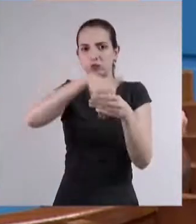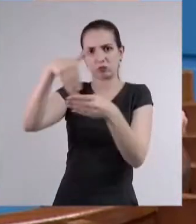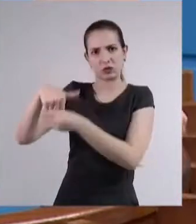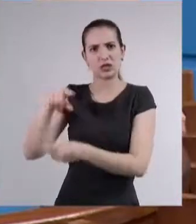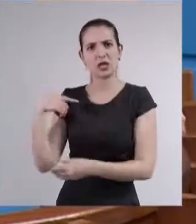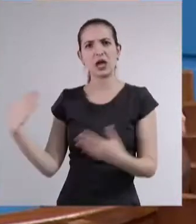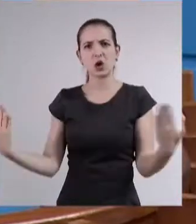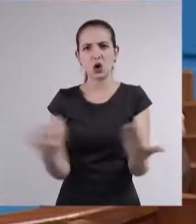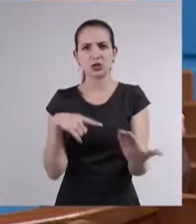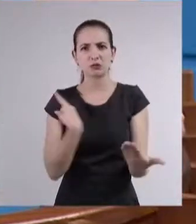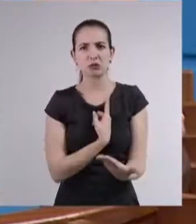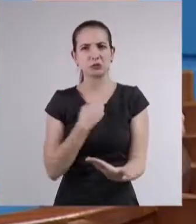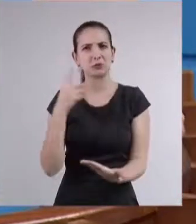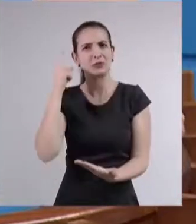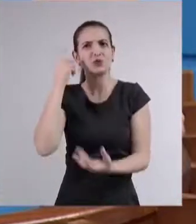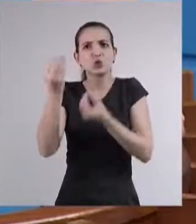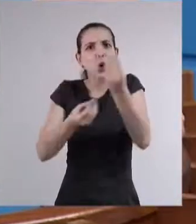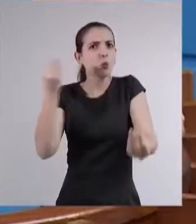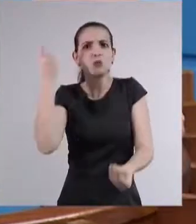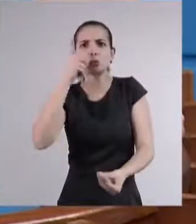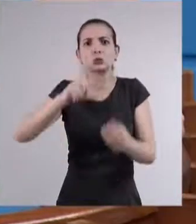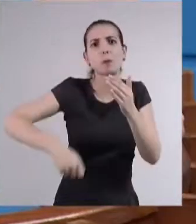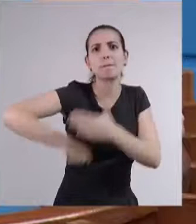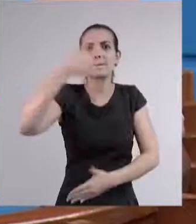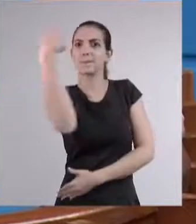foi feita essa campanha.